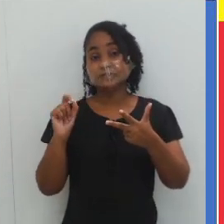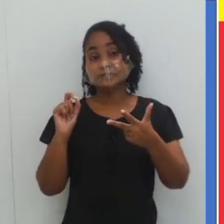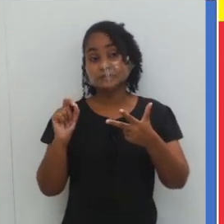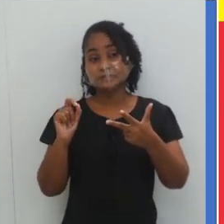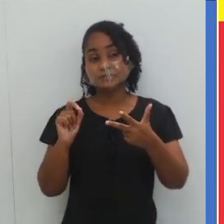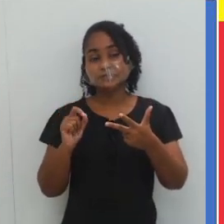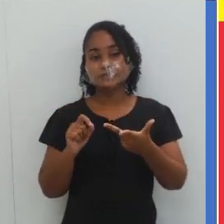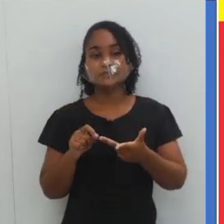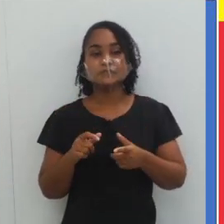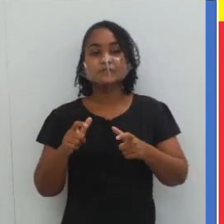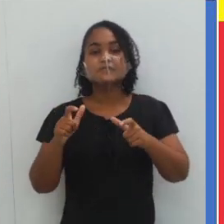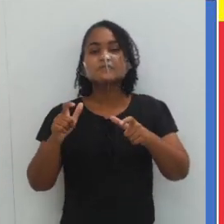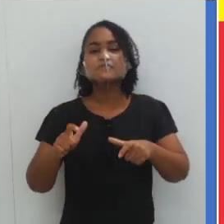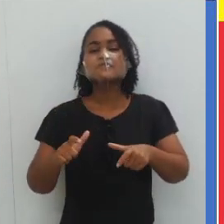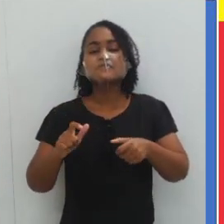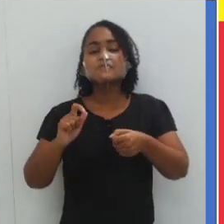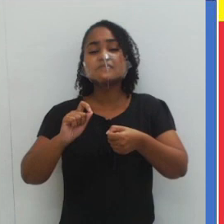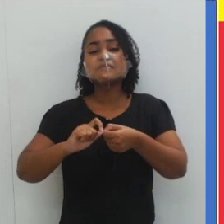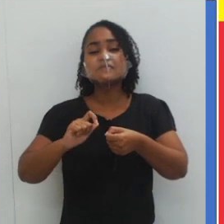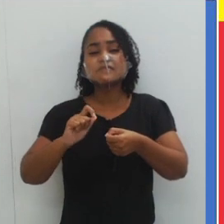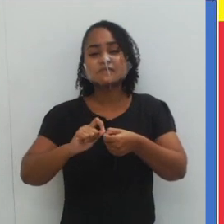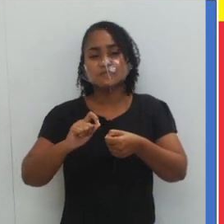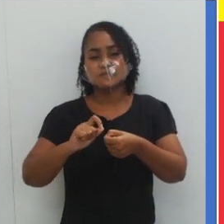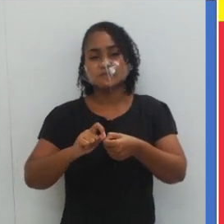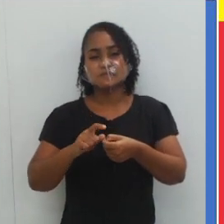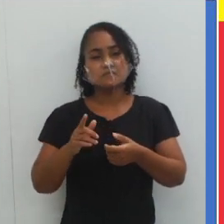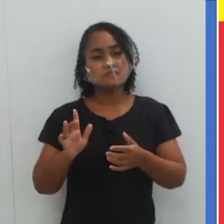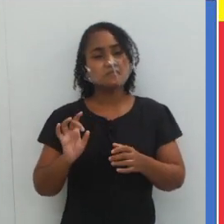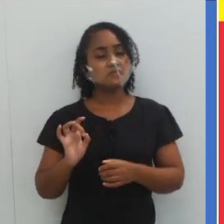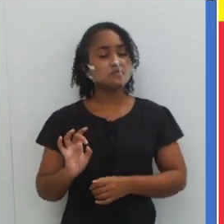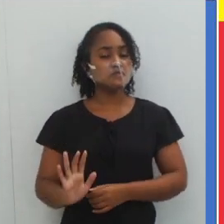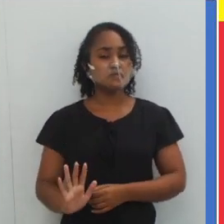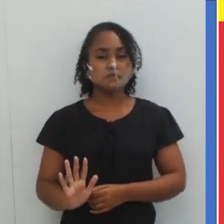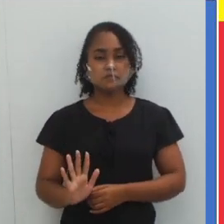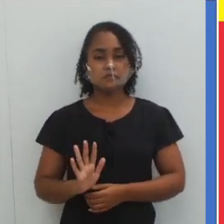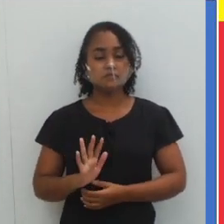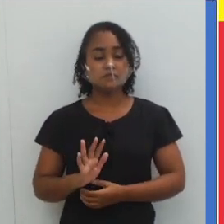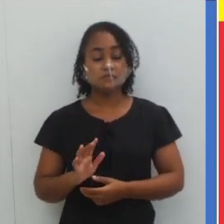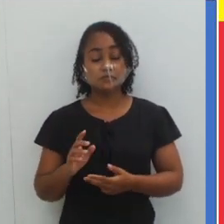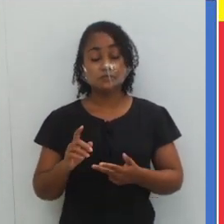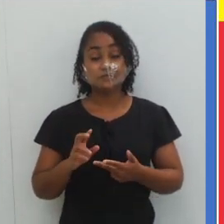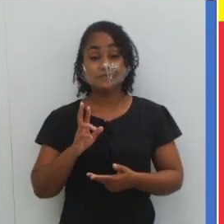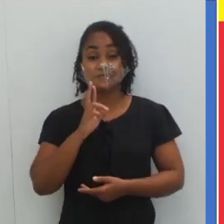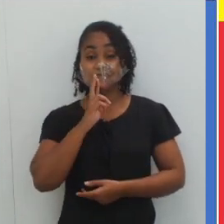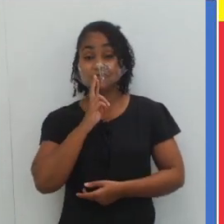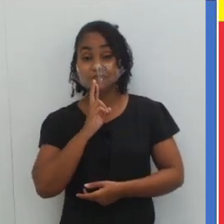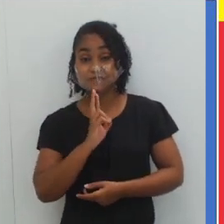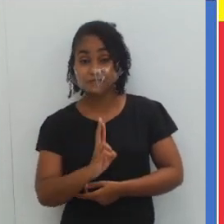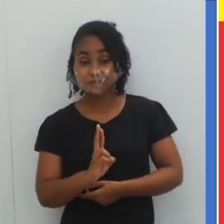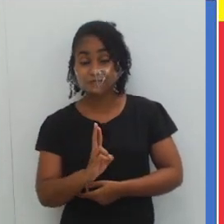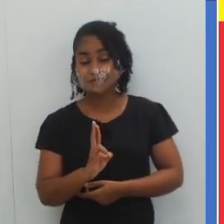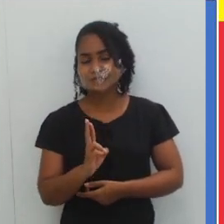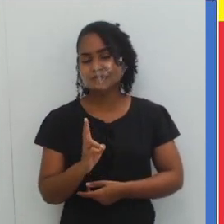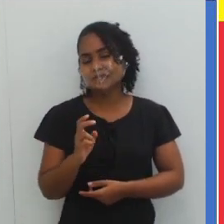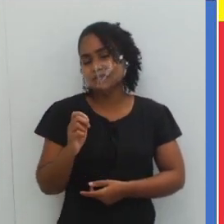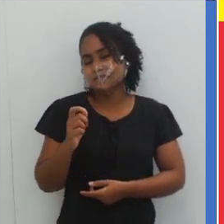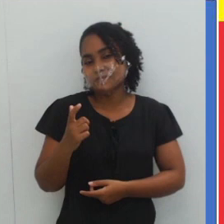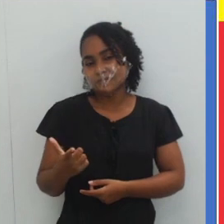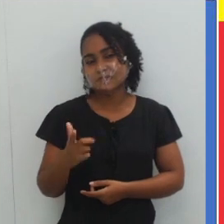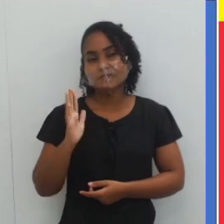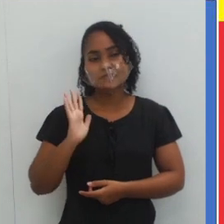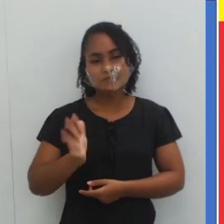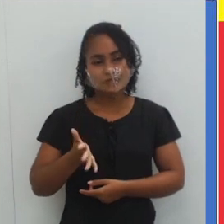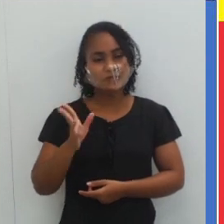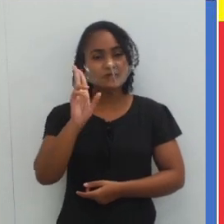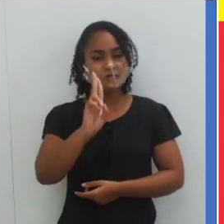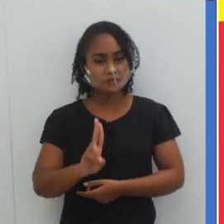próximo, 3. What were you doing? O que é que você estava fazendo? Quando você responde,